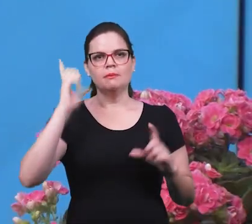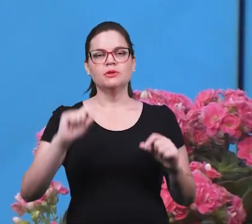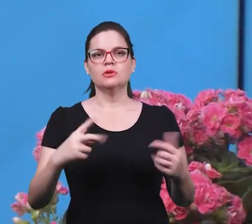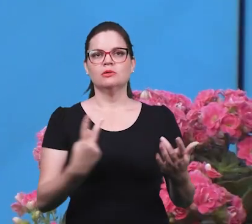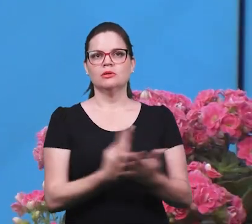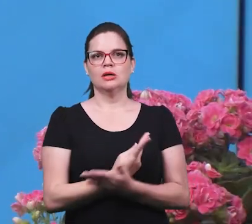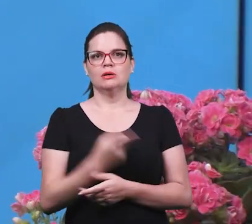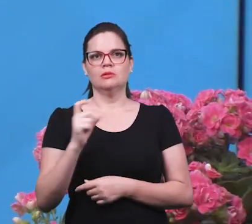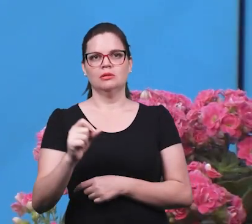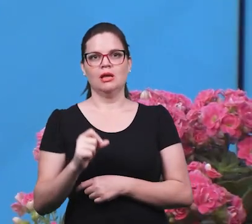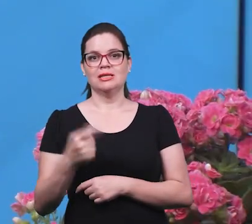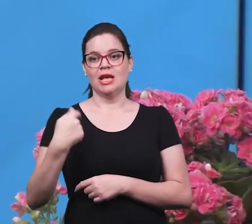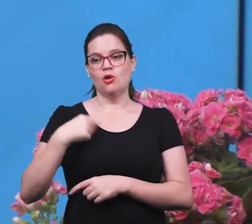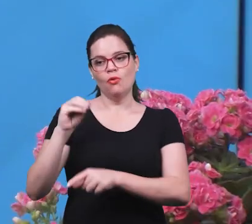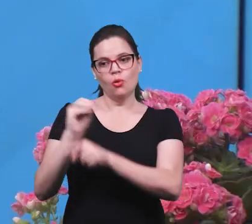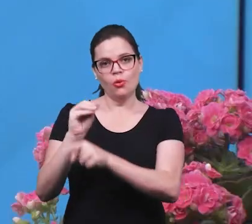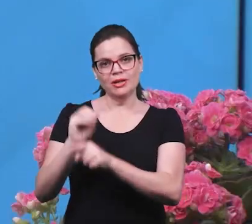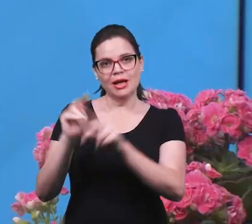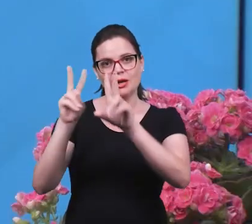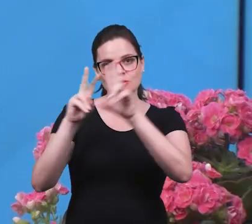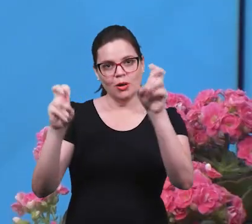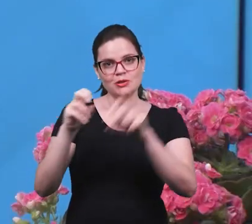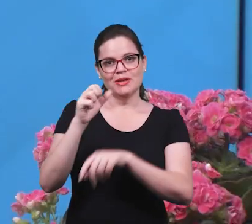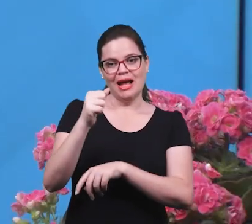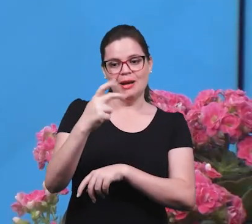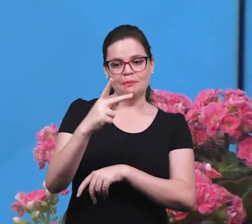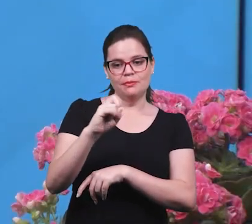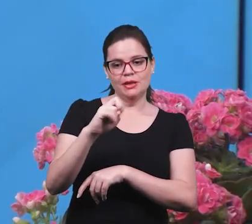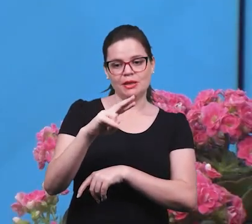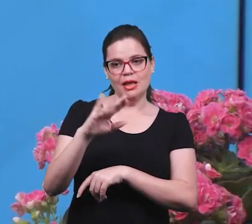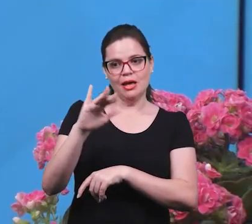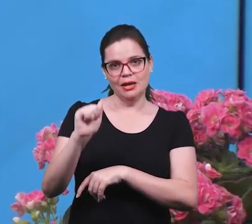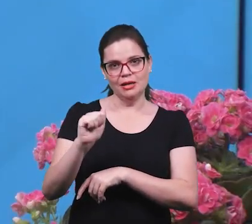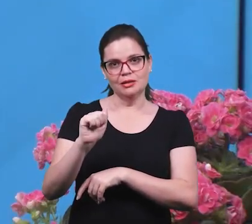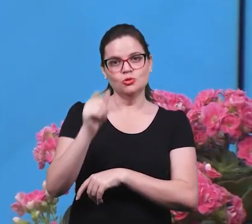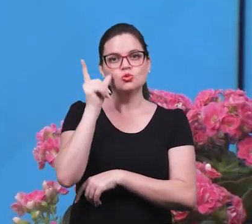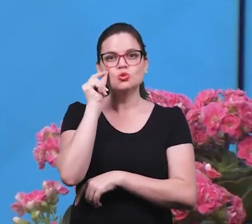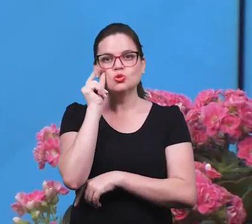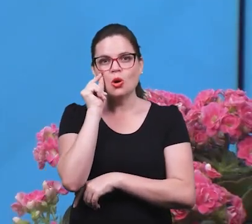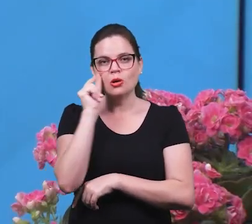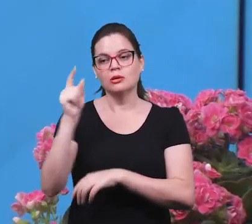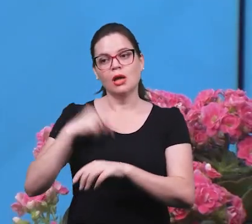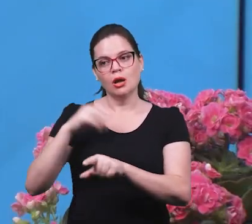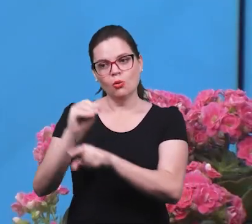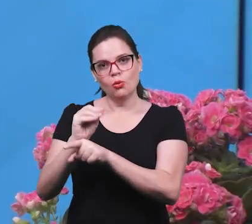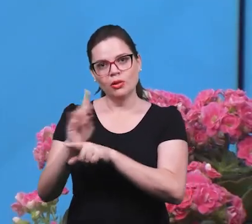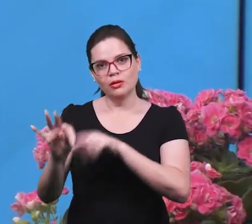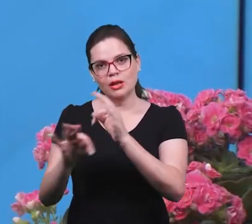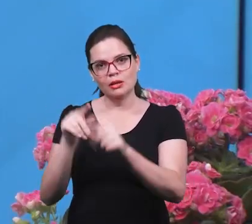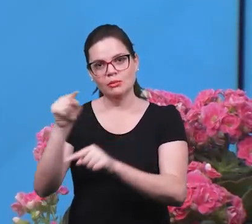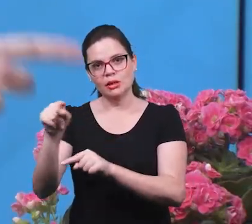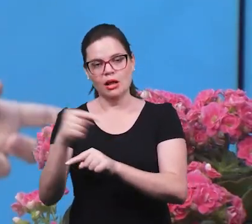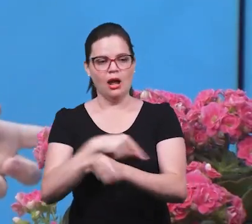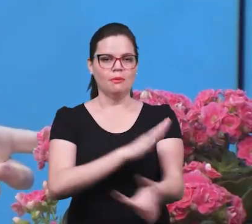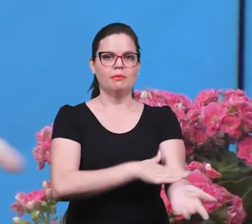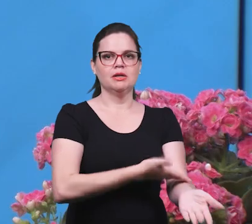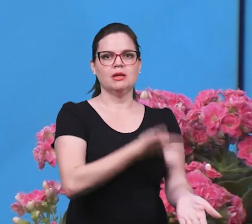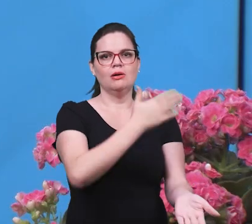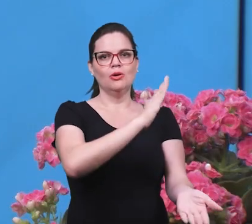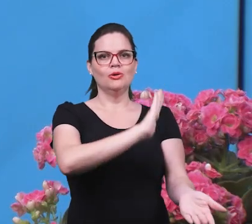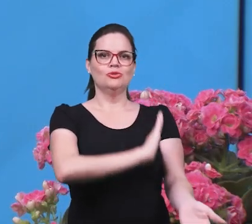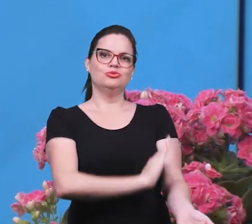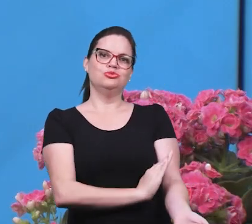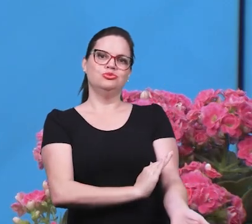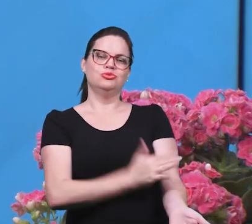trato a apneia do sono sim, e eu consigo resolver a hipertensão. Às vezes entendi. eu trato um distúrbio da tireoide, trato a